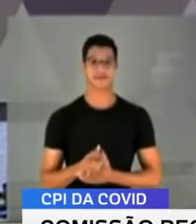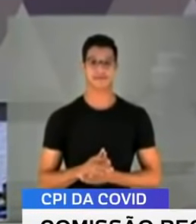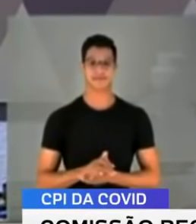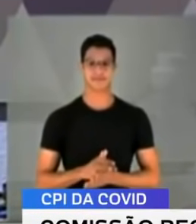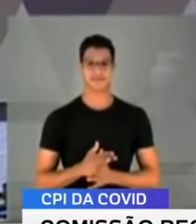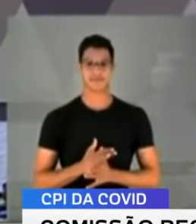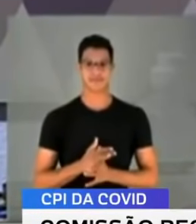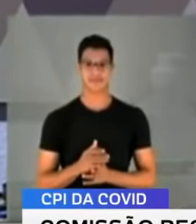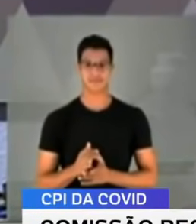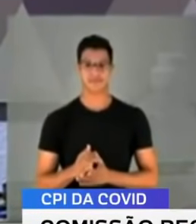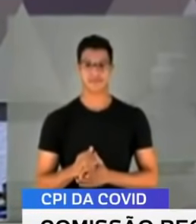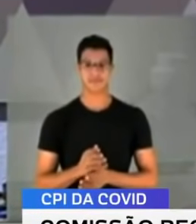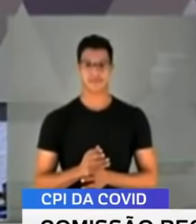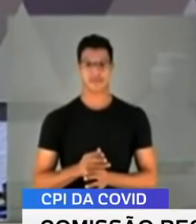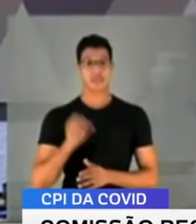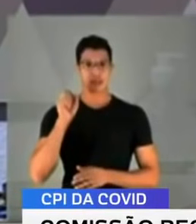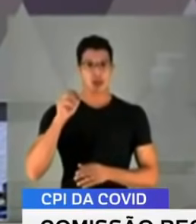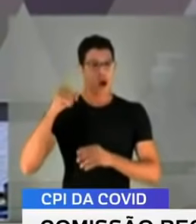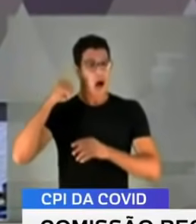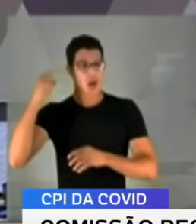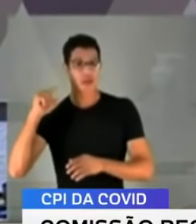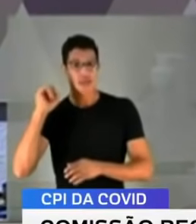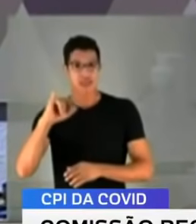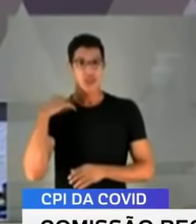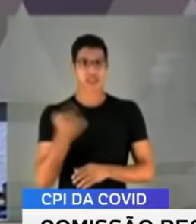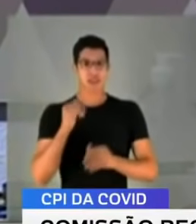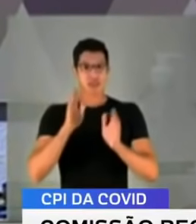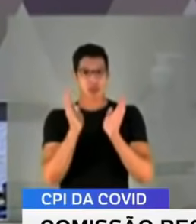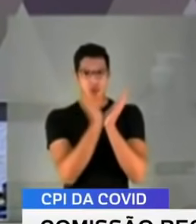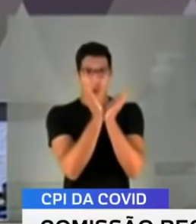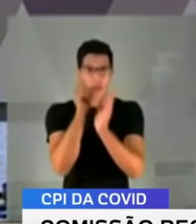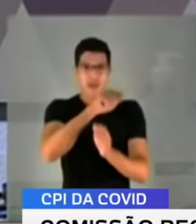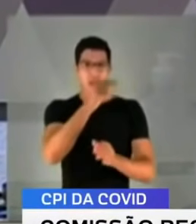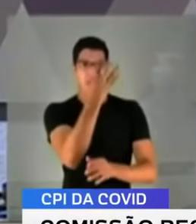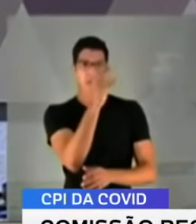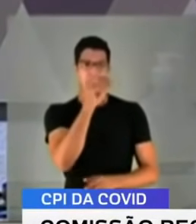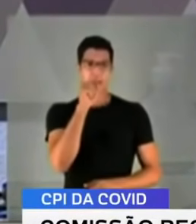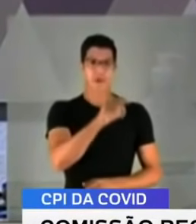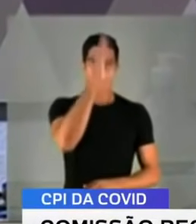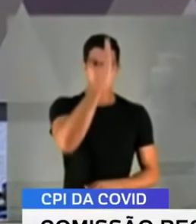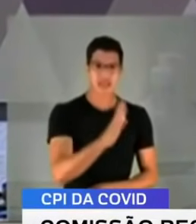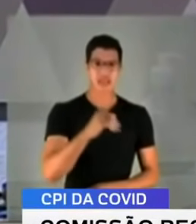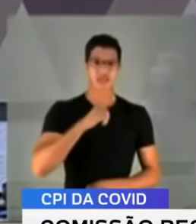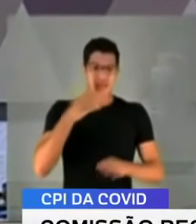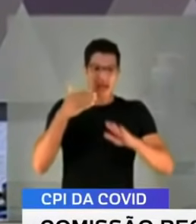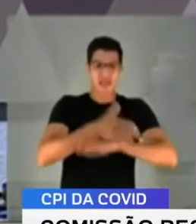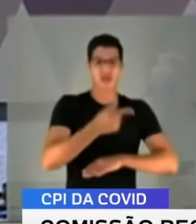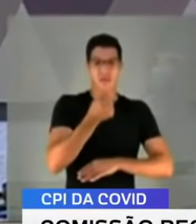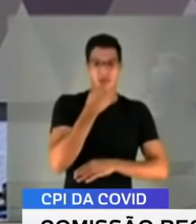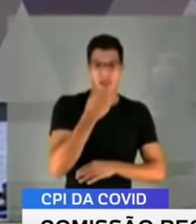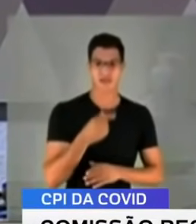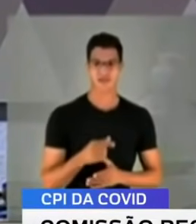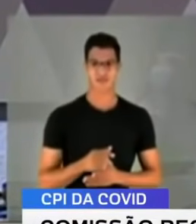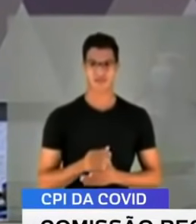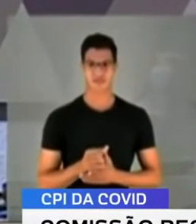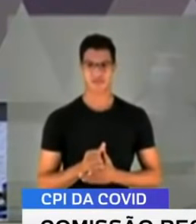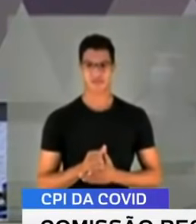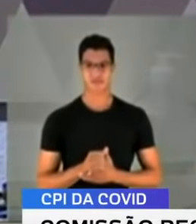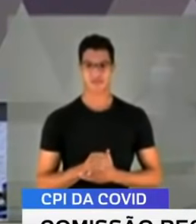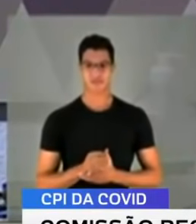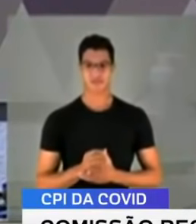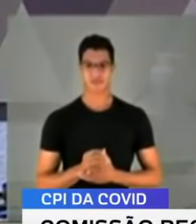E se nós constatarmos que não haja, nós já temos seguimento de mais de 40 mil brasileiros que tiveram acesso a essa medicação.